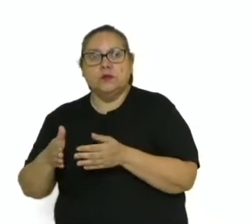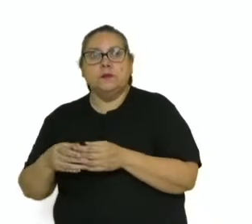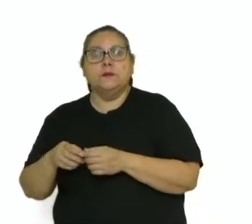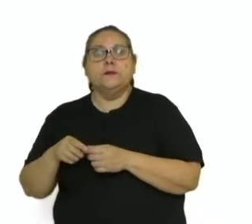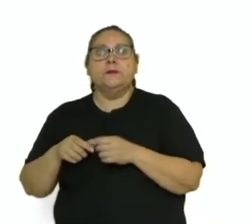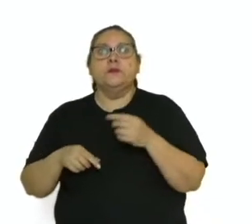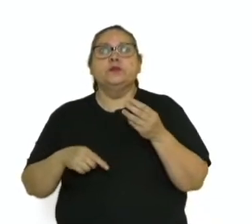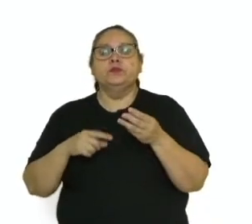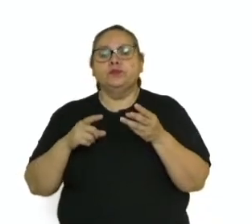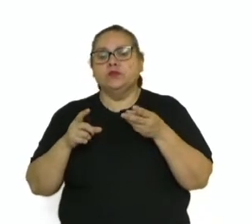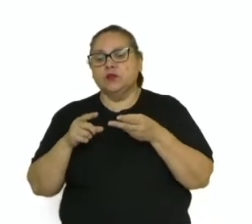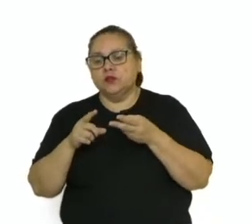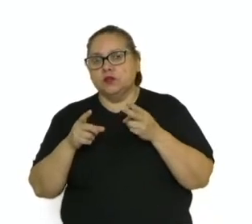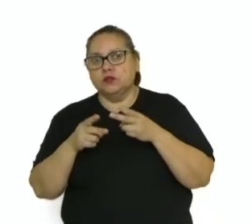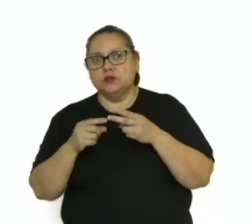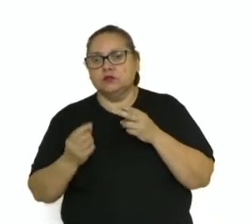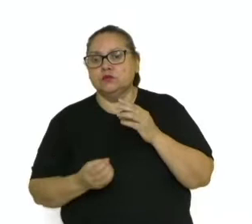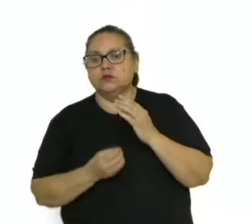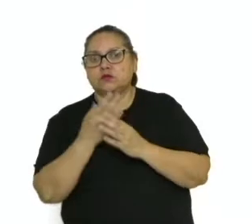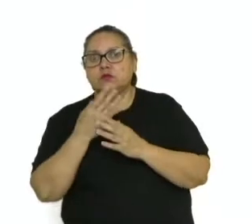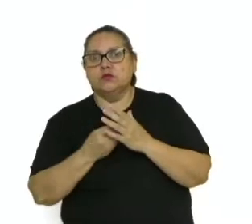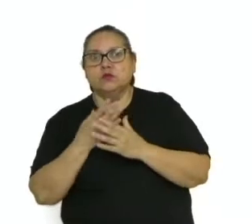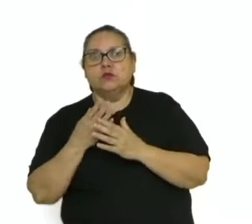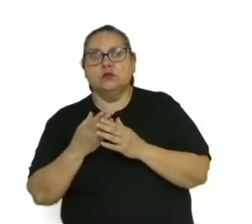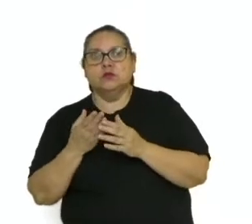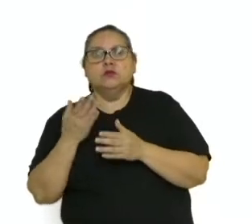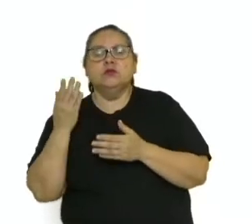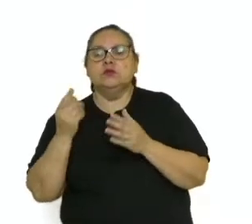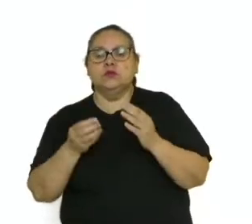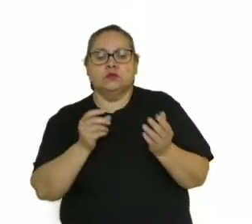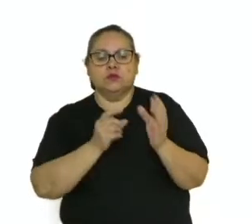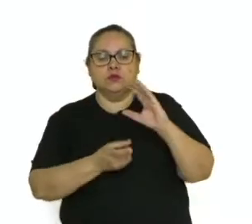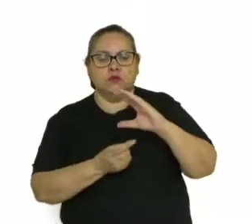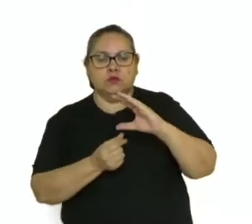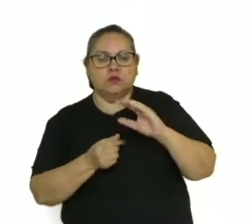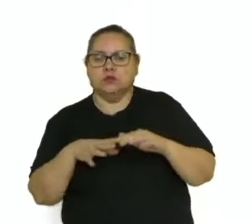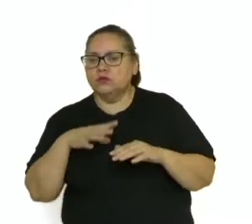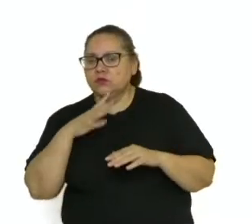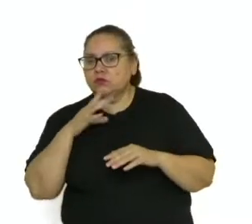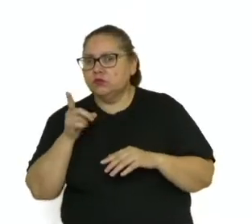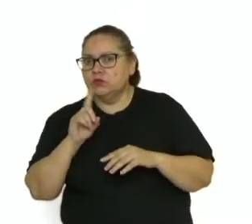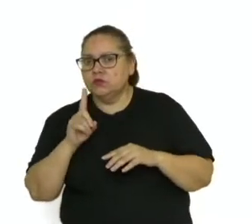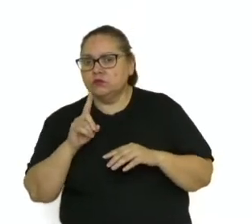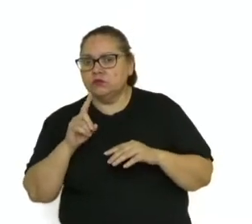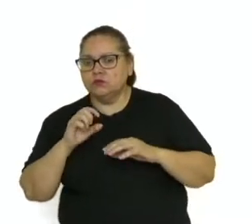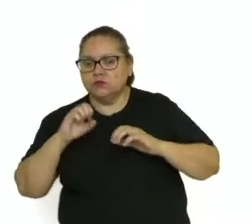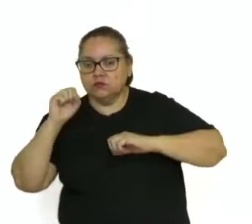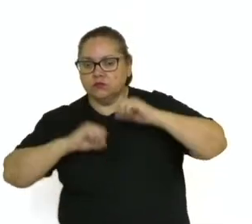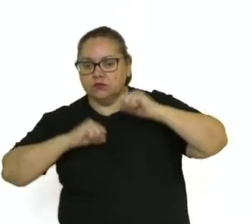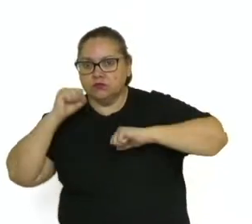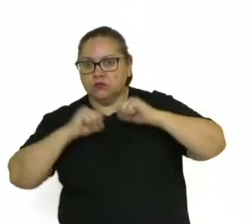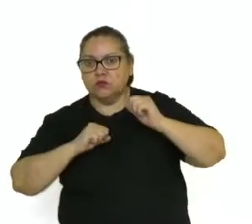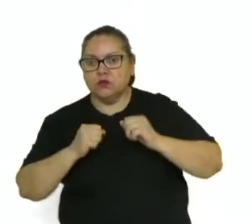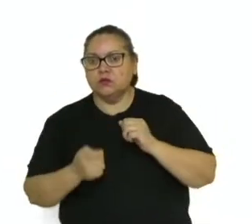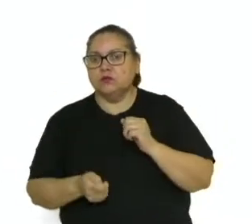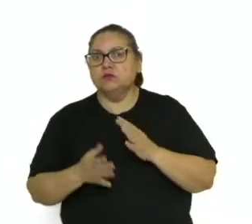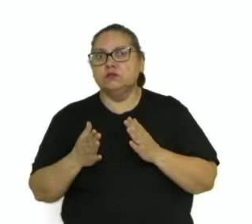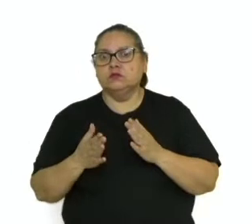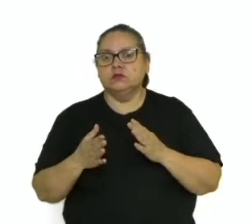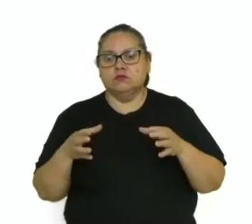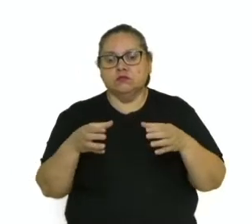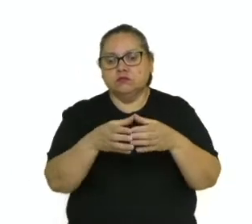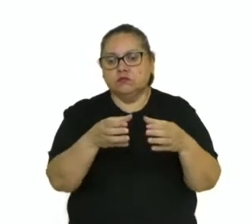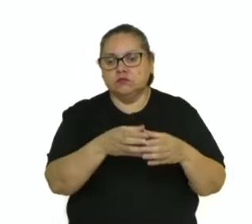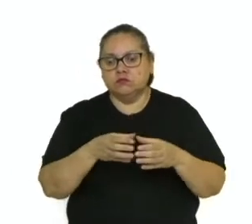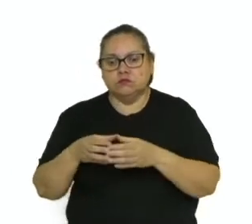Bem, em seu período de surgimento, a consolidação do capitalismo ainda não conhecia a industrialização e tampouco formação de